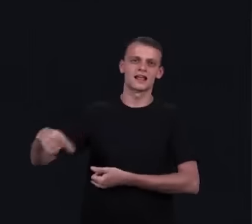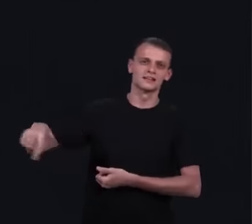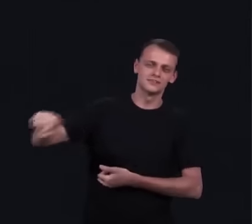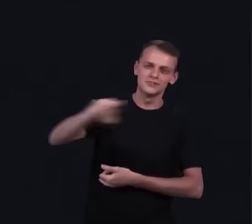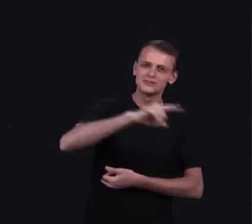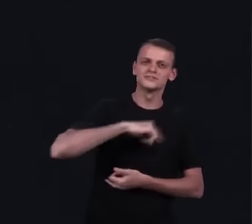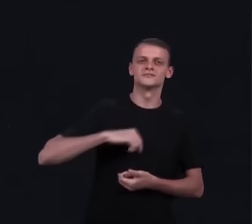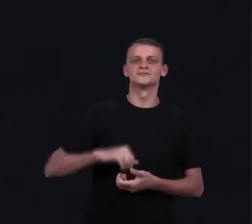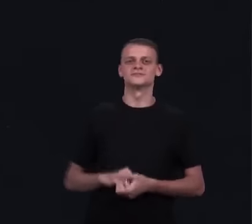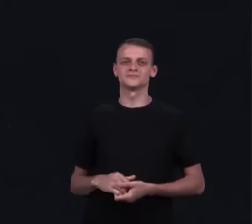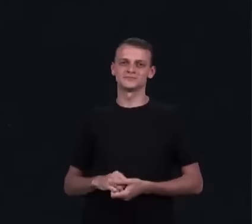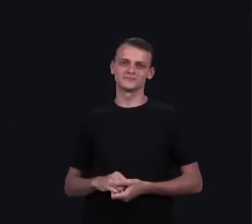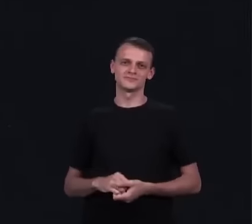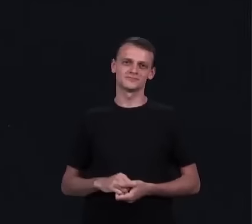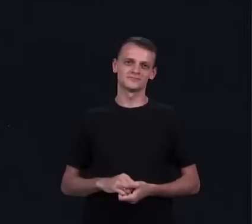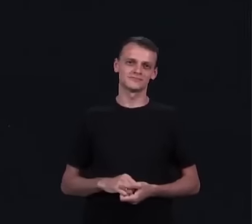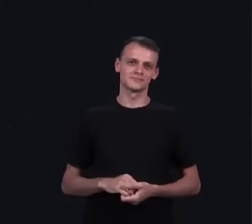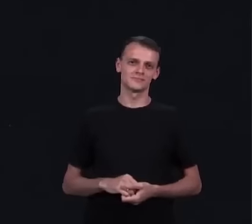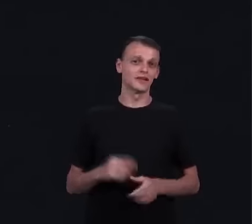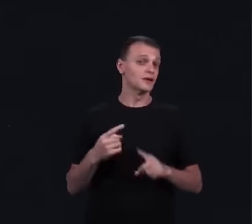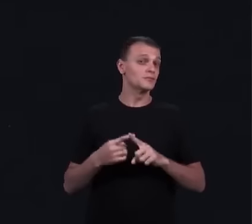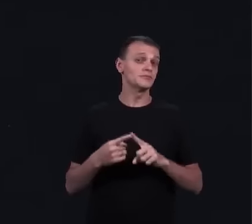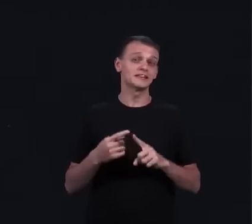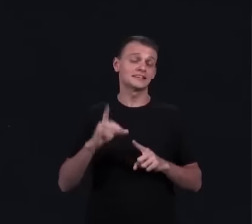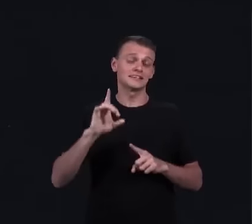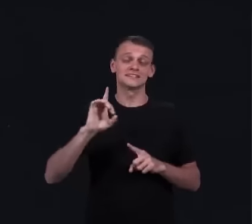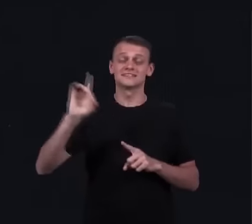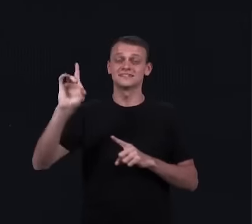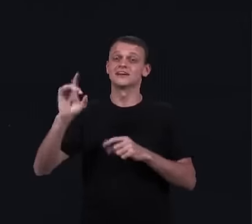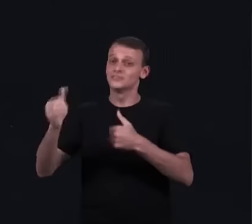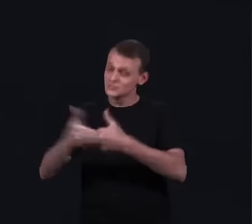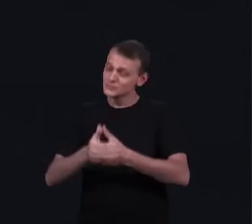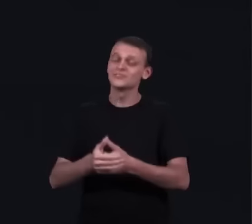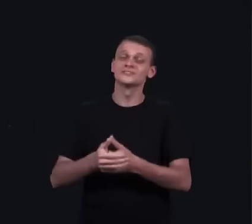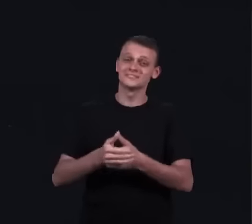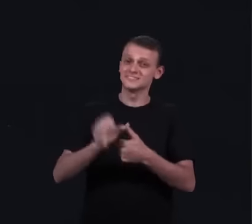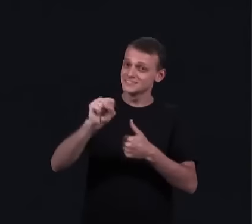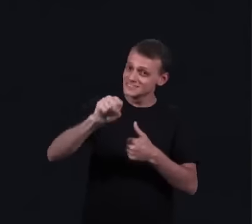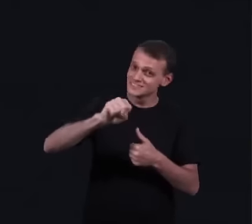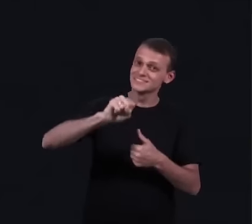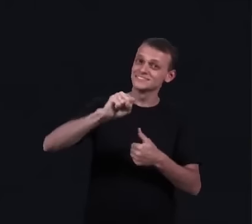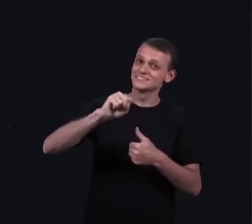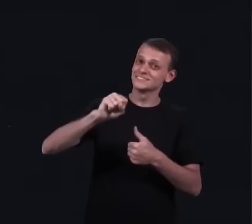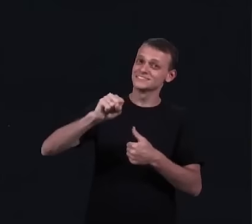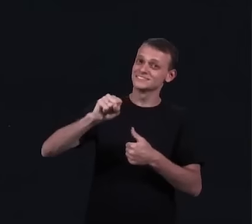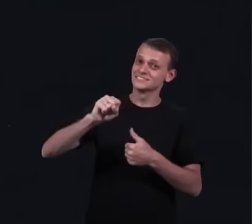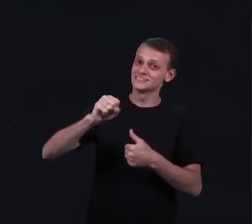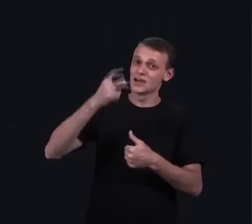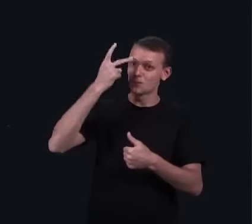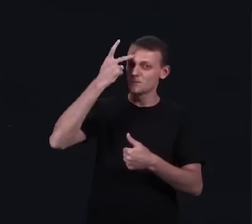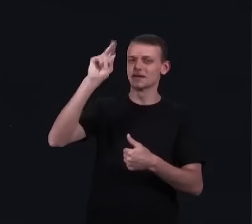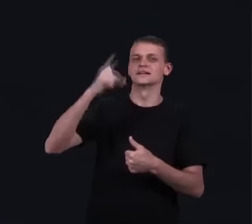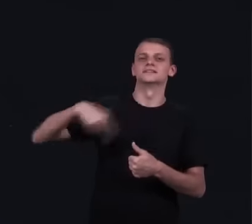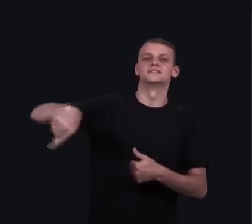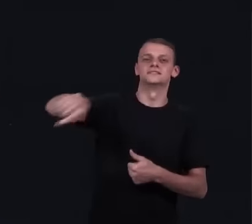conosco, porque Ele não esconde as coisas de nós, Ele esconde para nós.